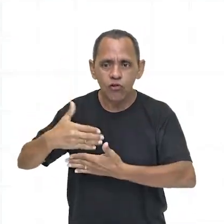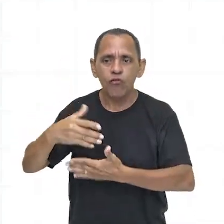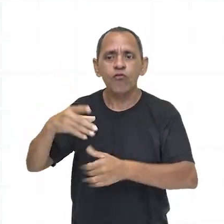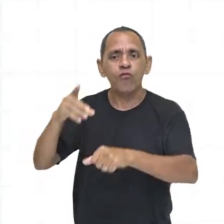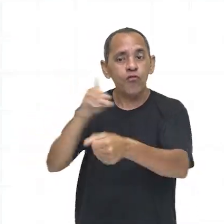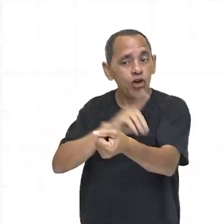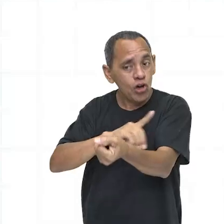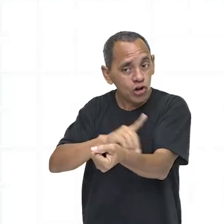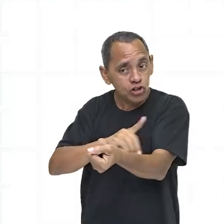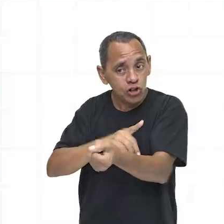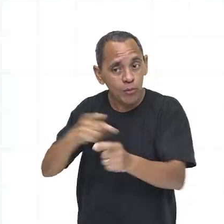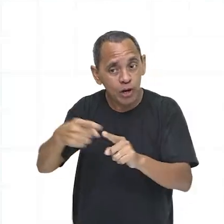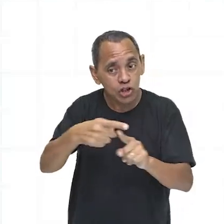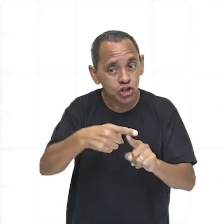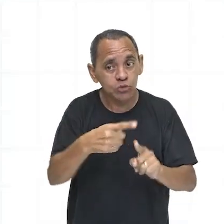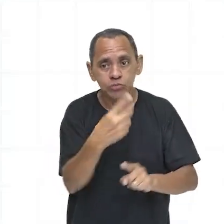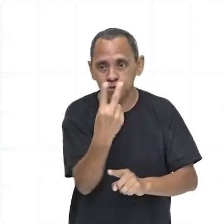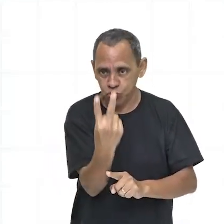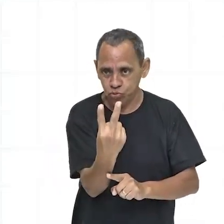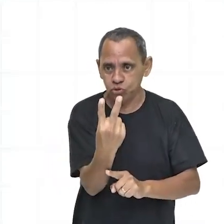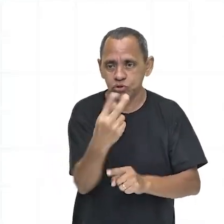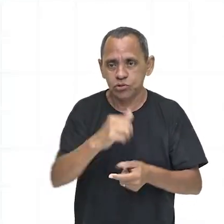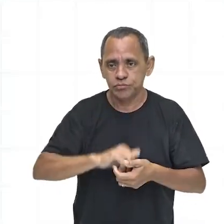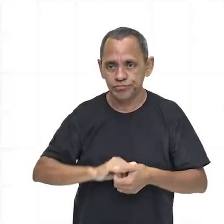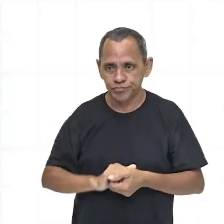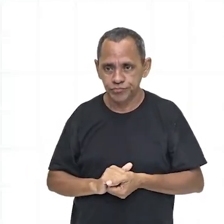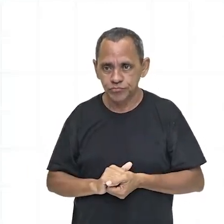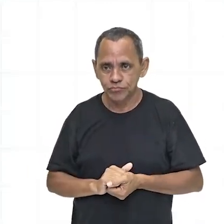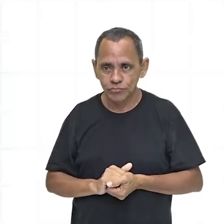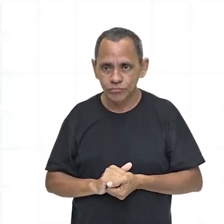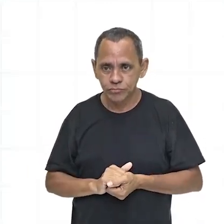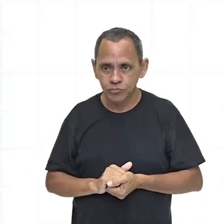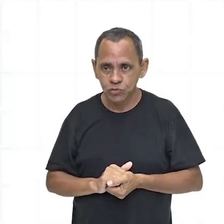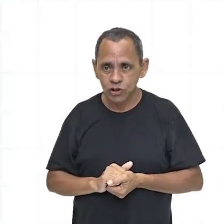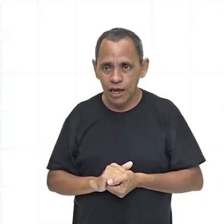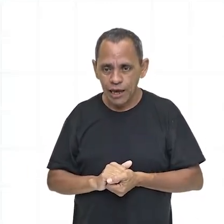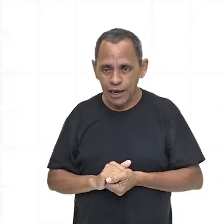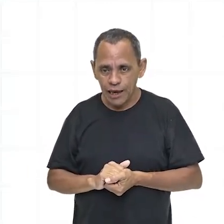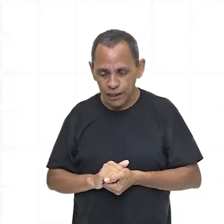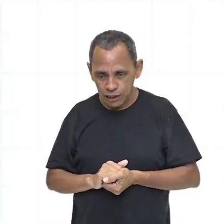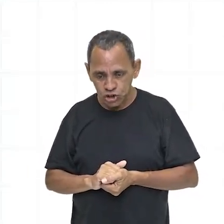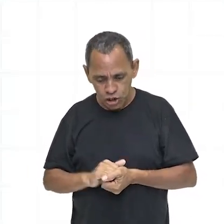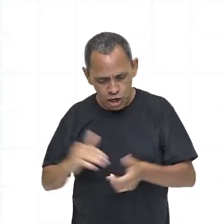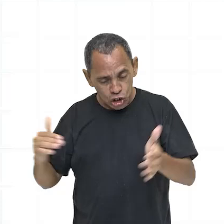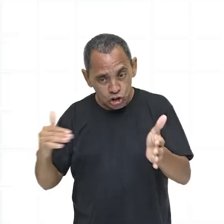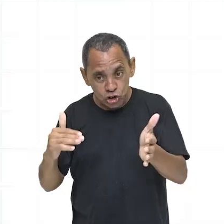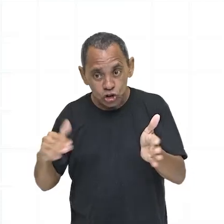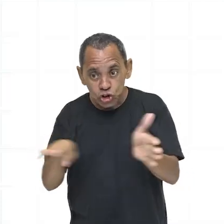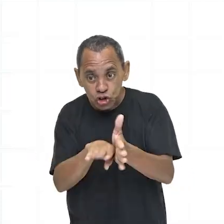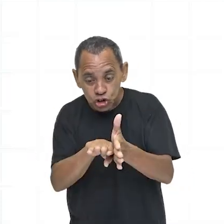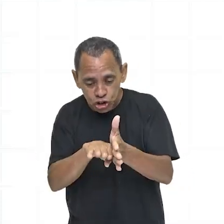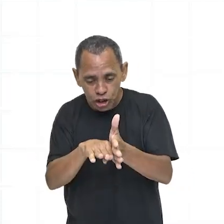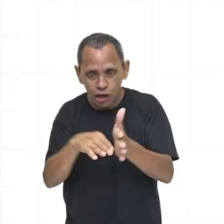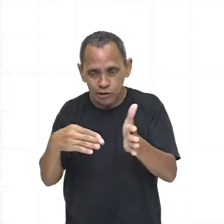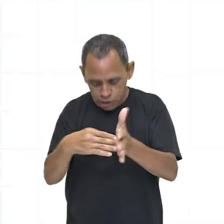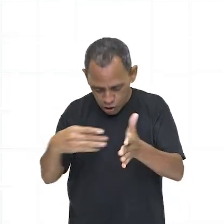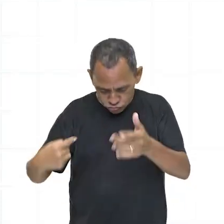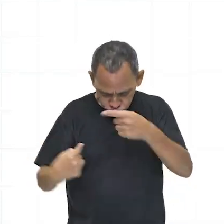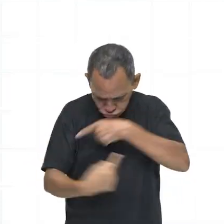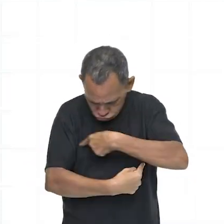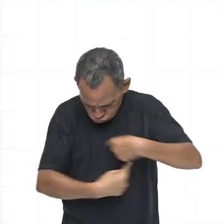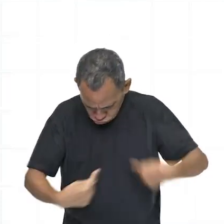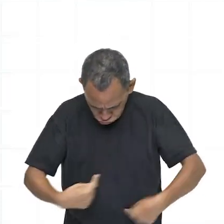2. Então, diabetes do tipo 2 é uma condição gerada pelo